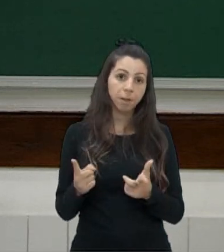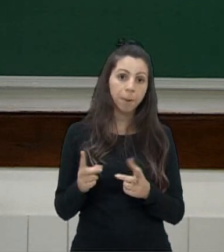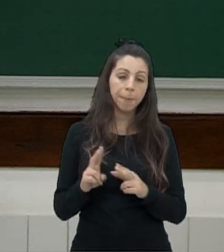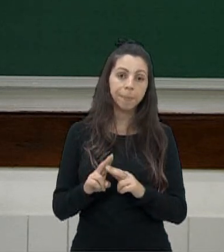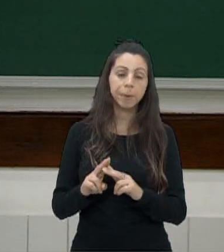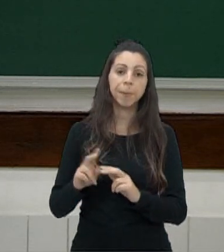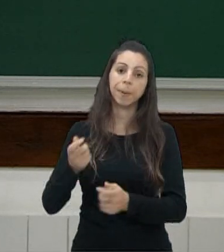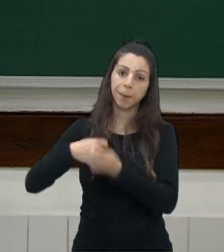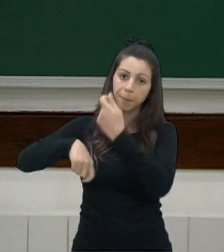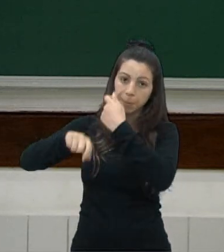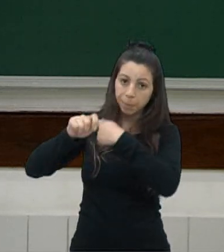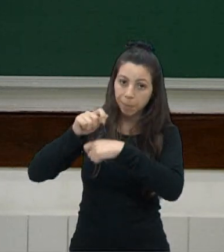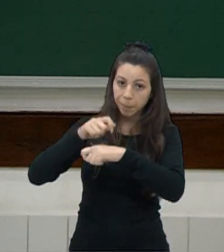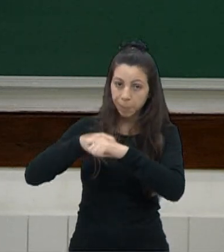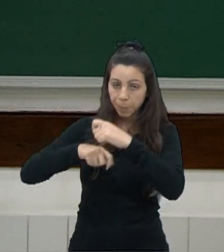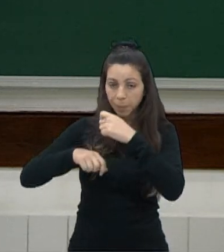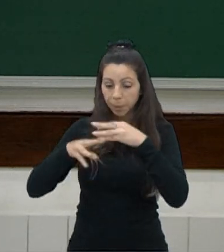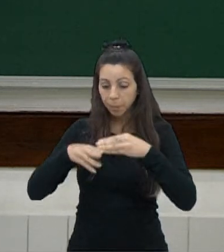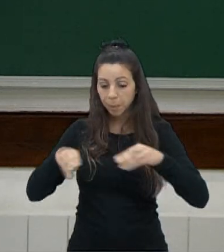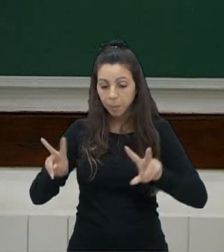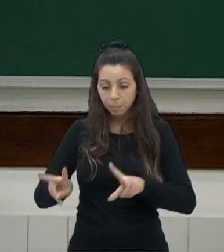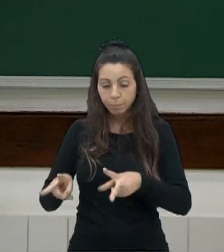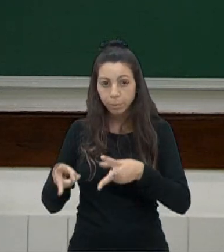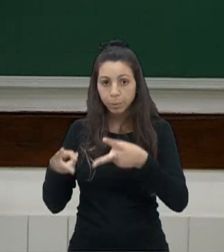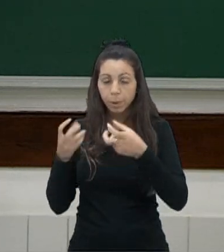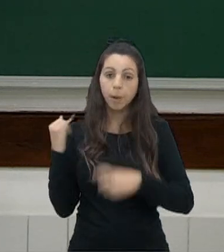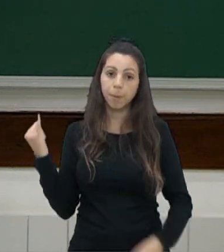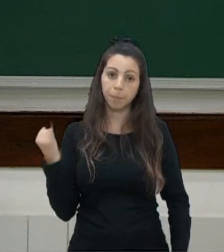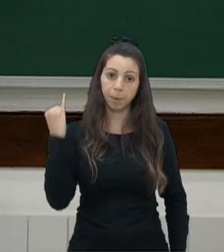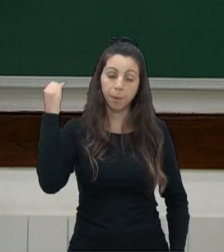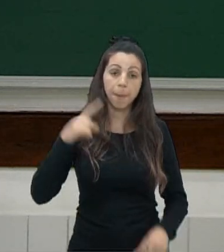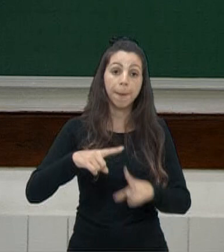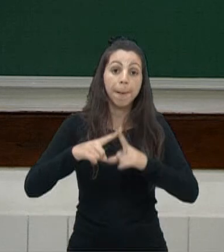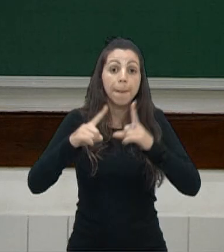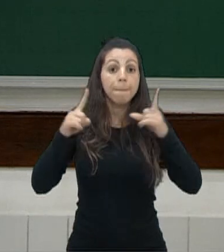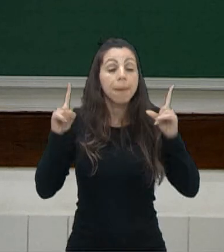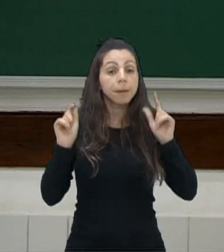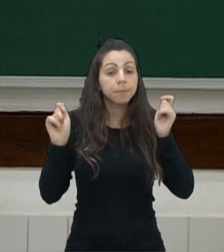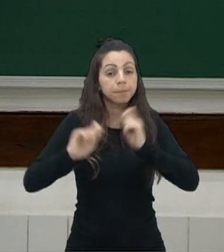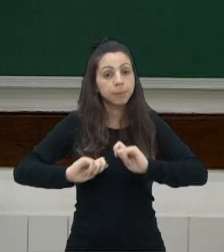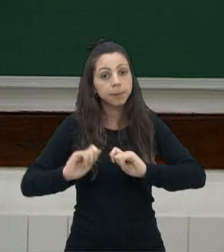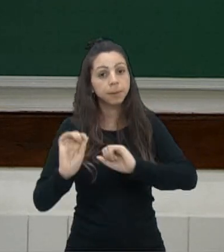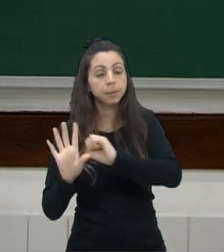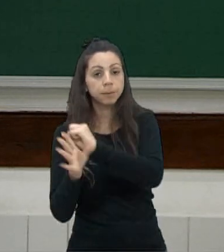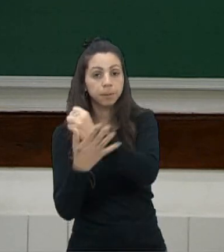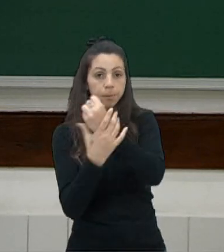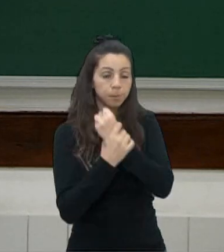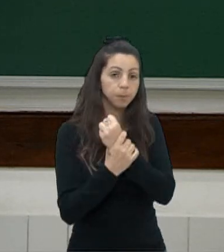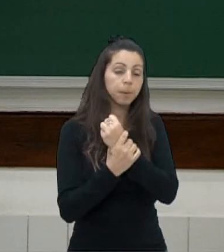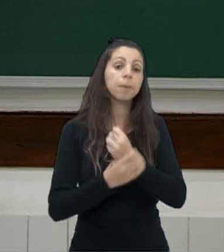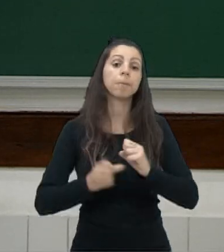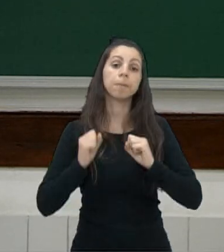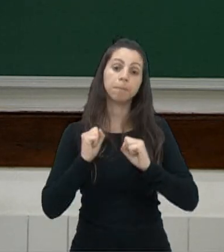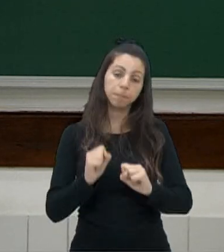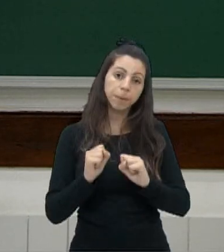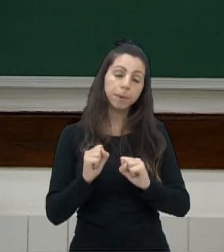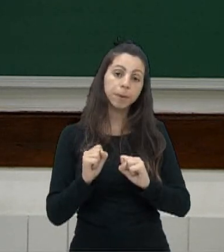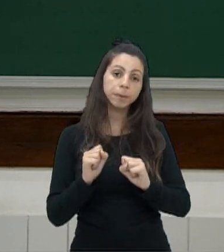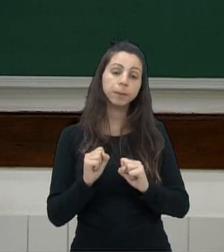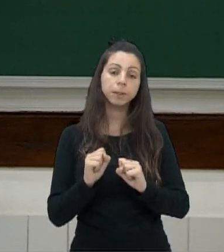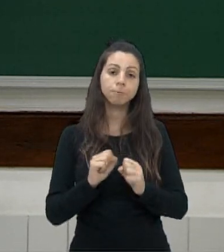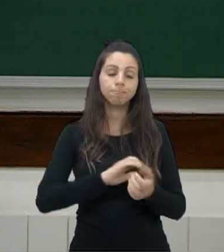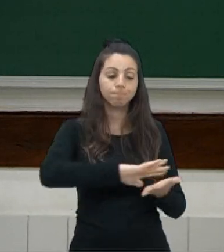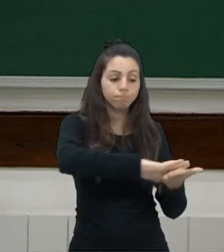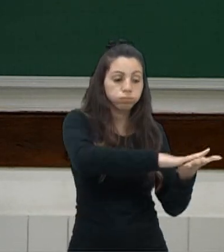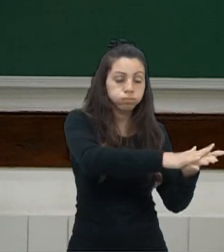nosso país, mas que, se não forem tomadas todas as medidas de segurança, podem ocorrer